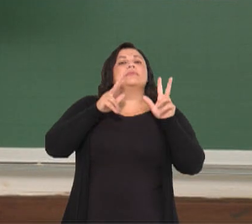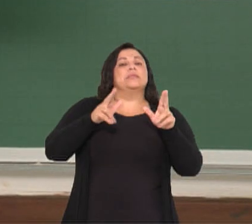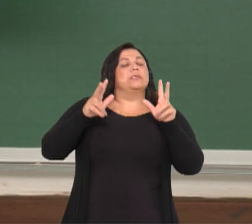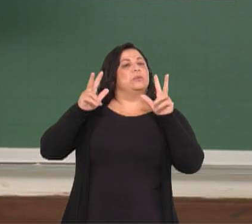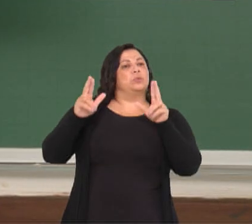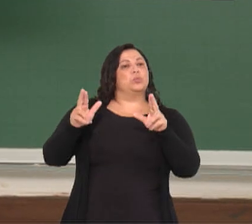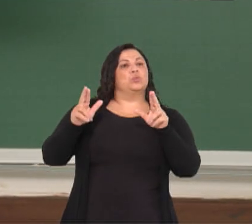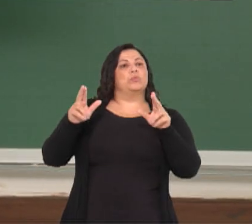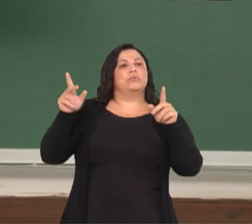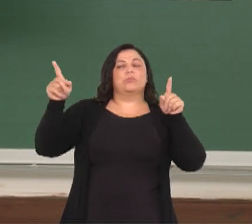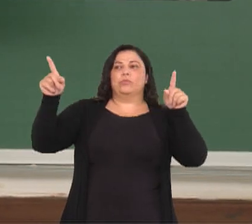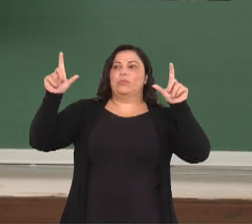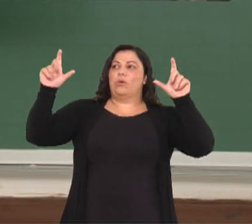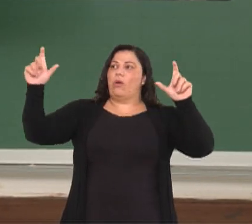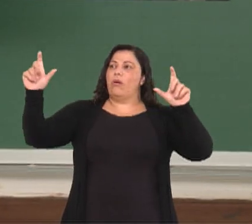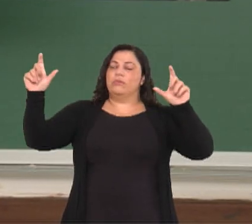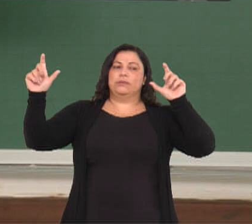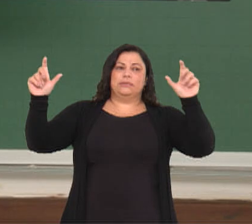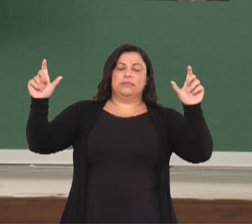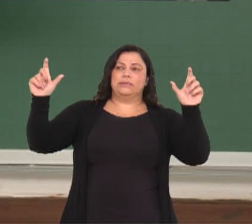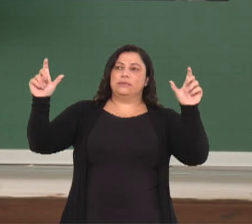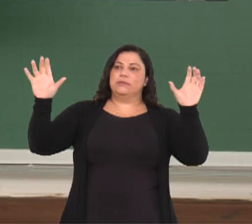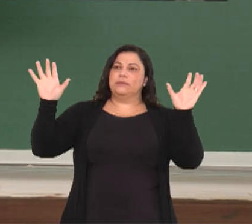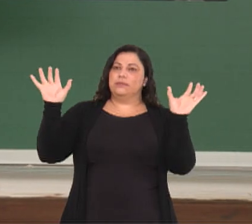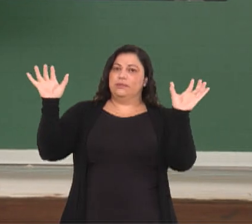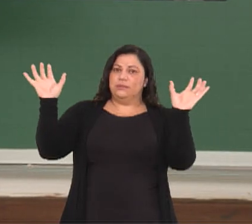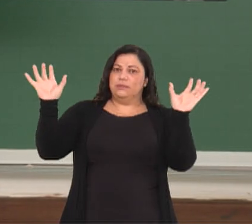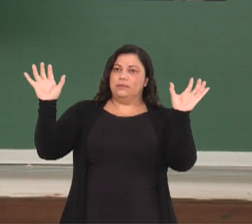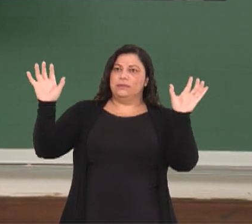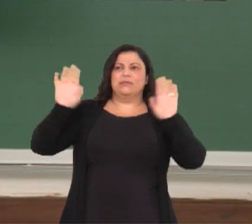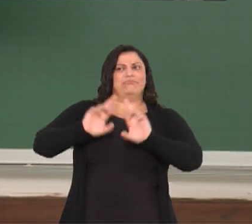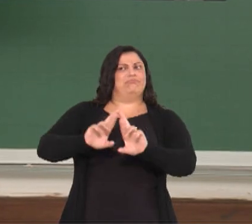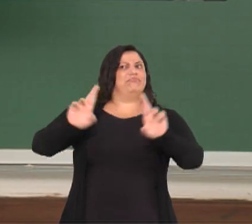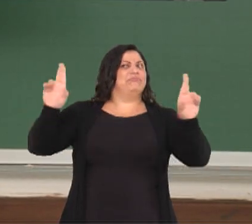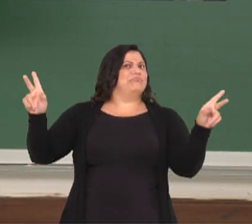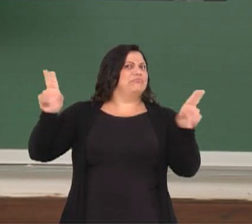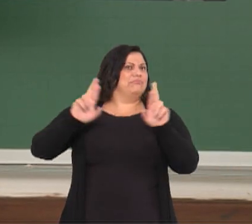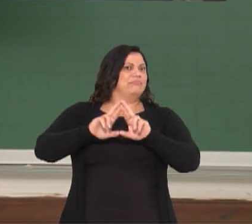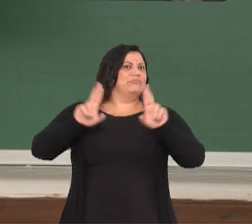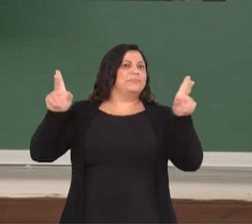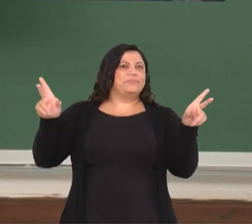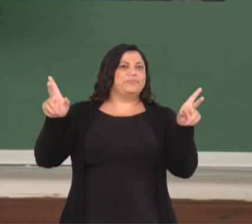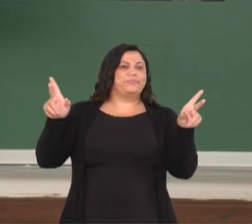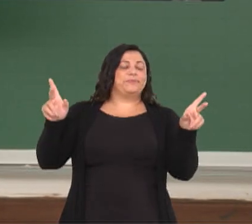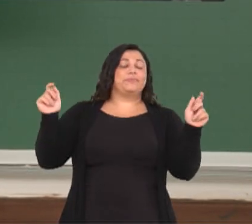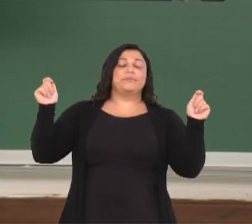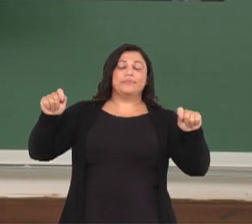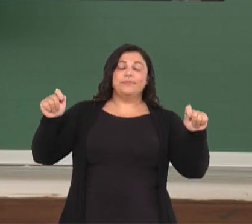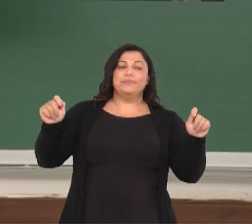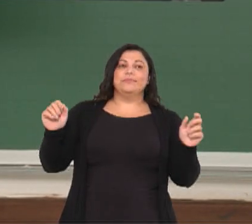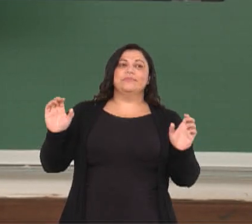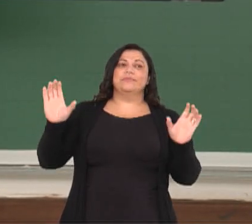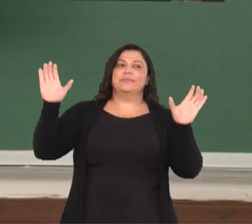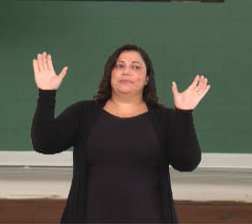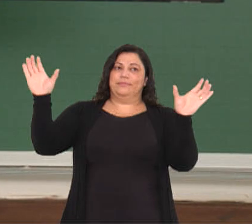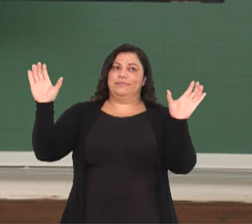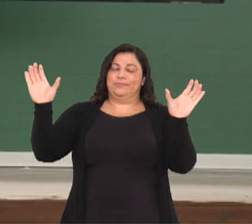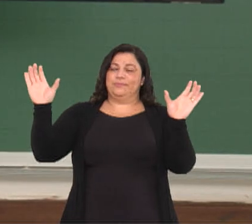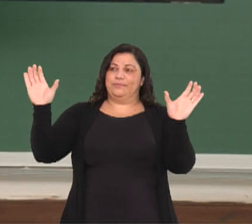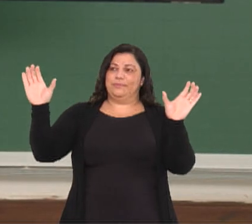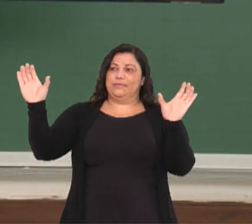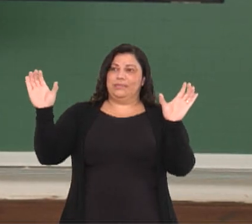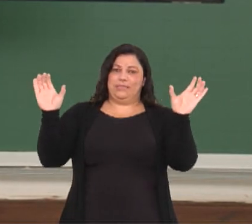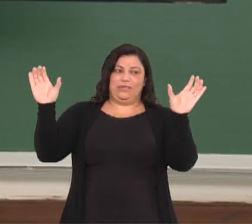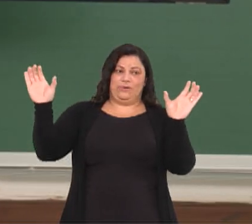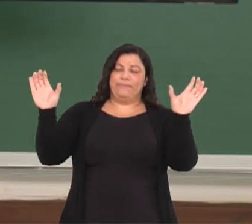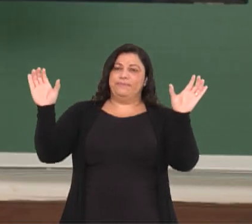cargas, valores tão diferentes. A mesma força que a carga maior faz sobre a carga menor faz sobre a carga maior